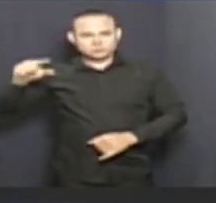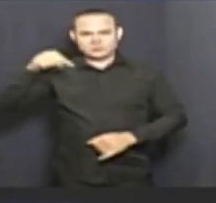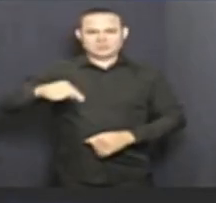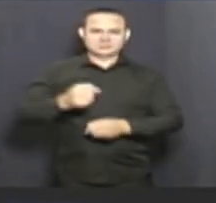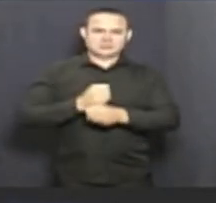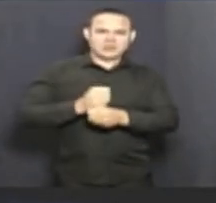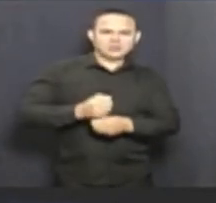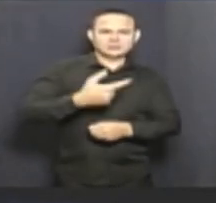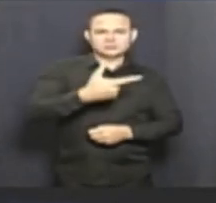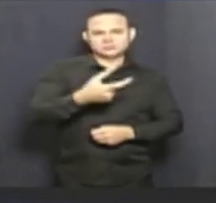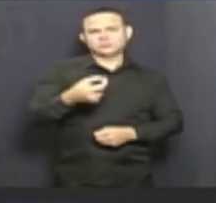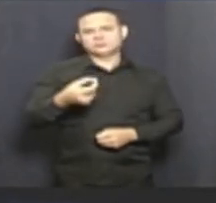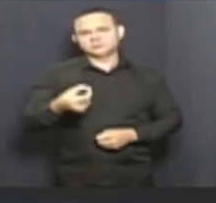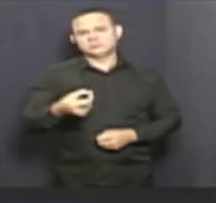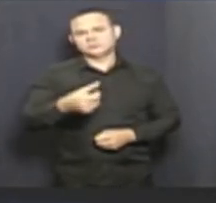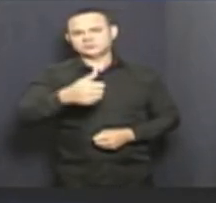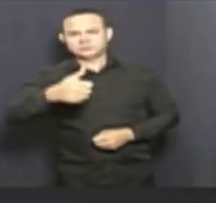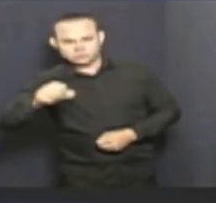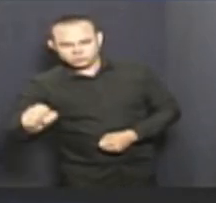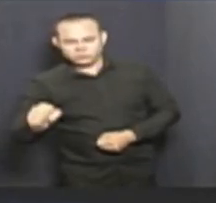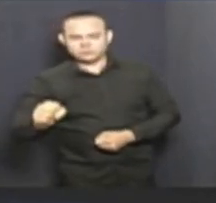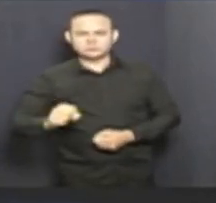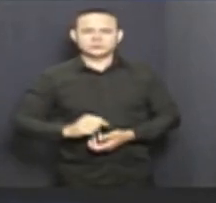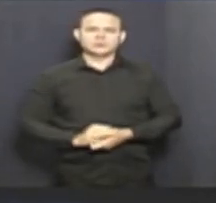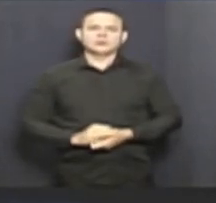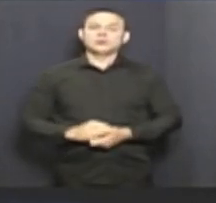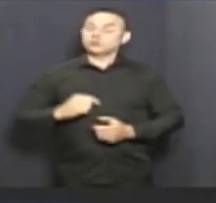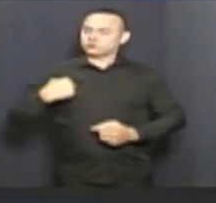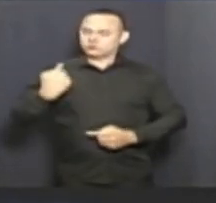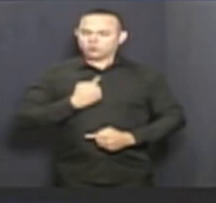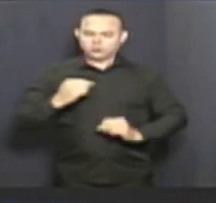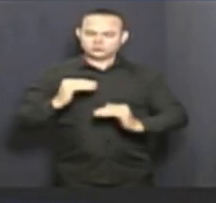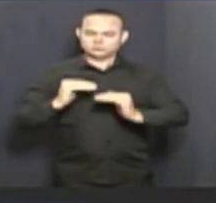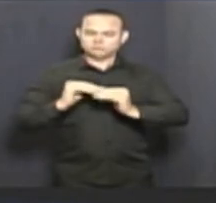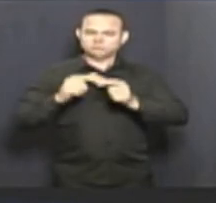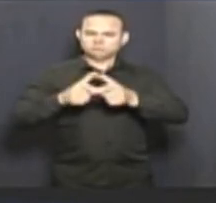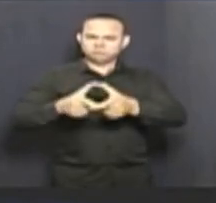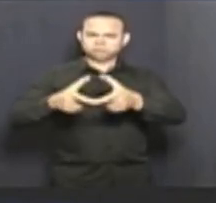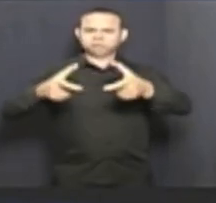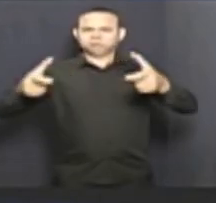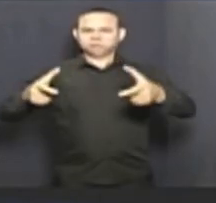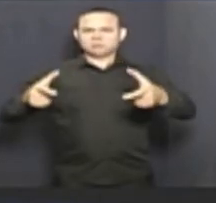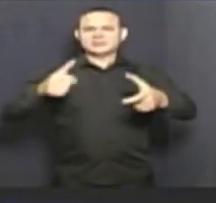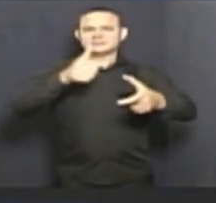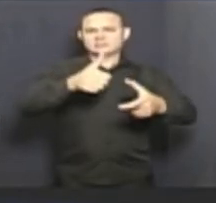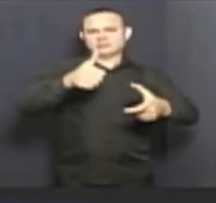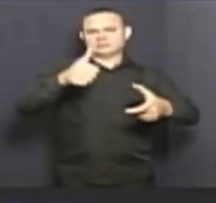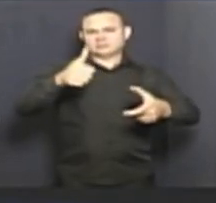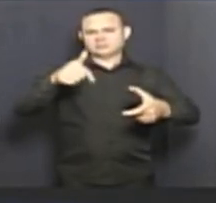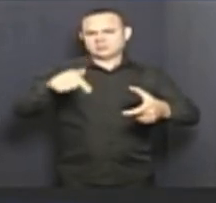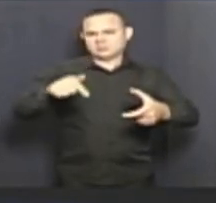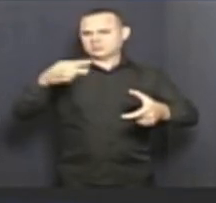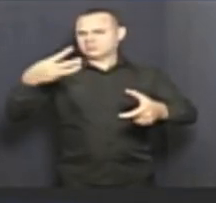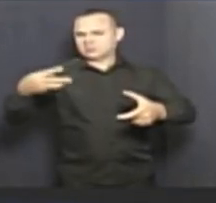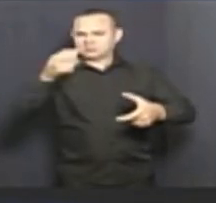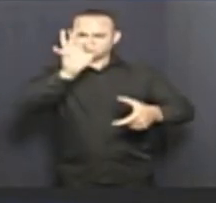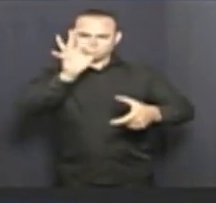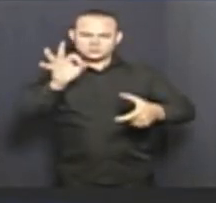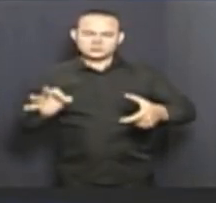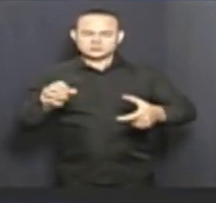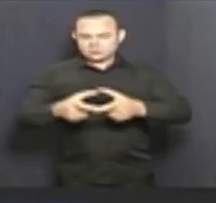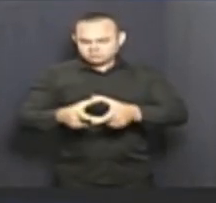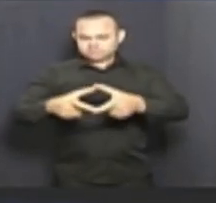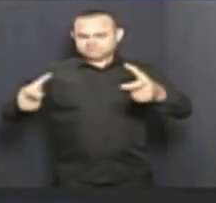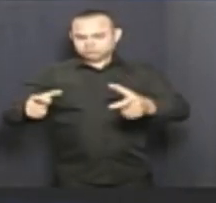de 2018 nós crescemos em relação ao ano passado 173% a